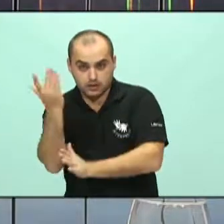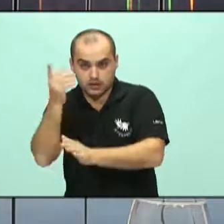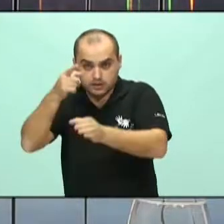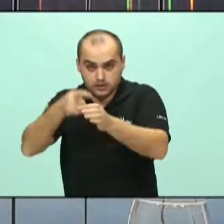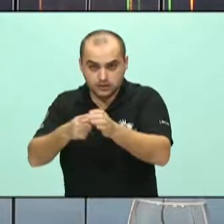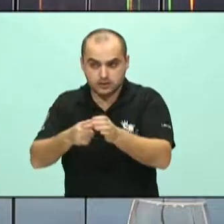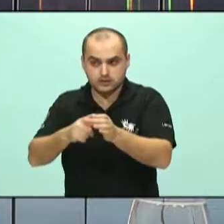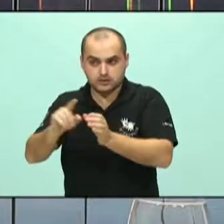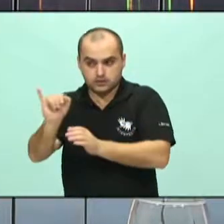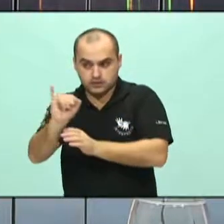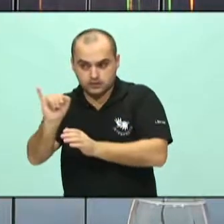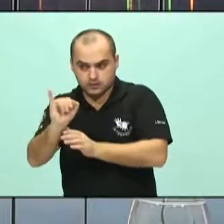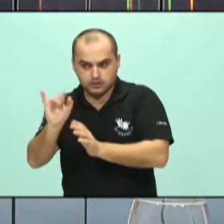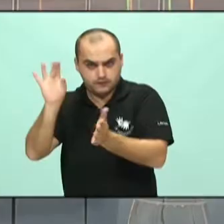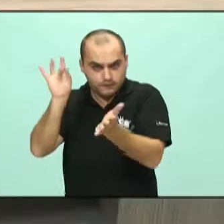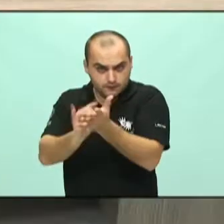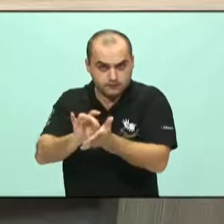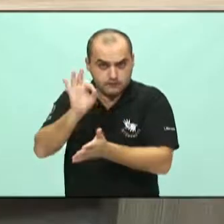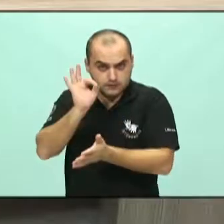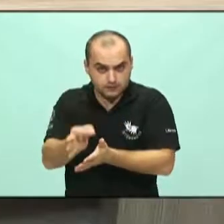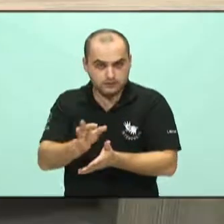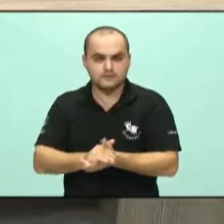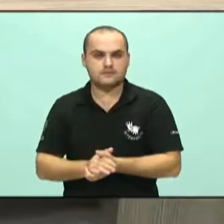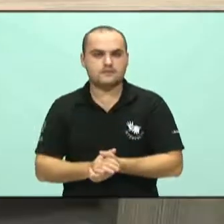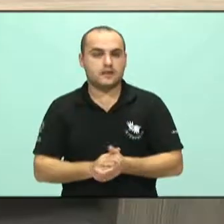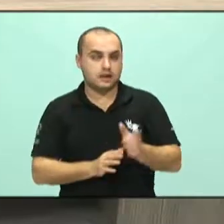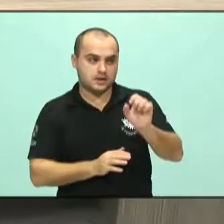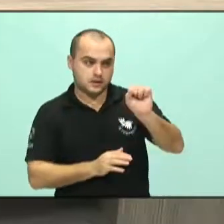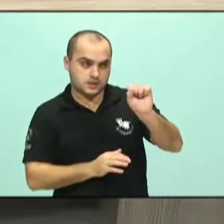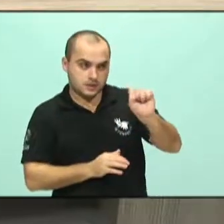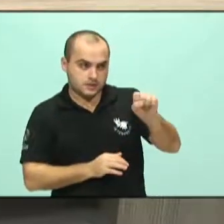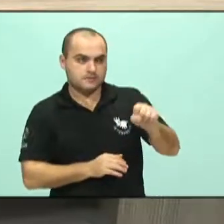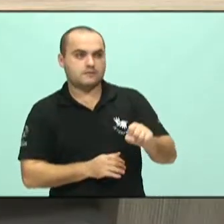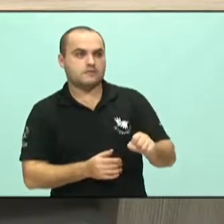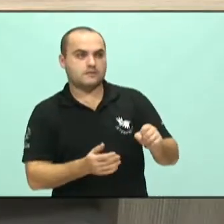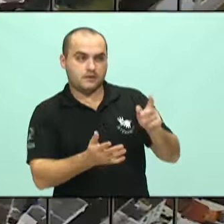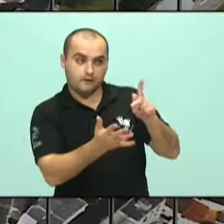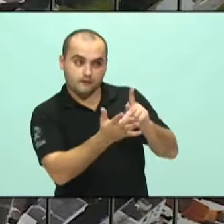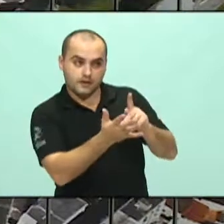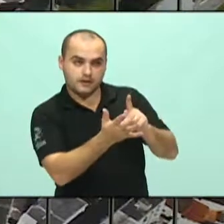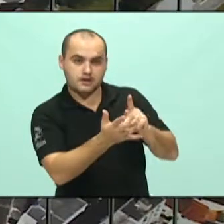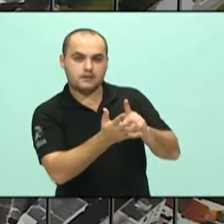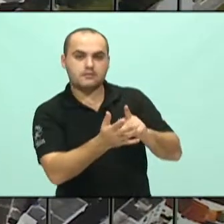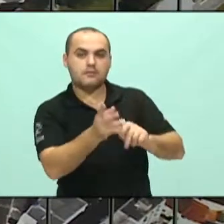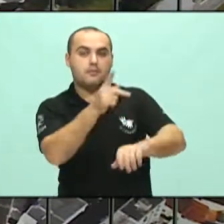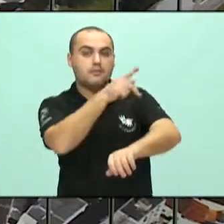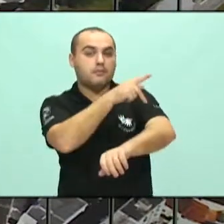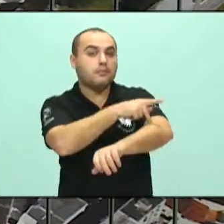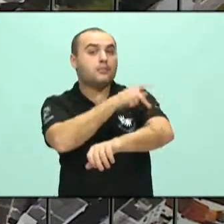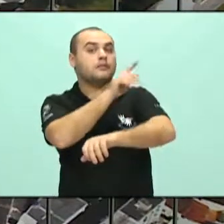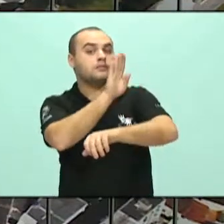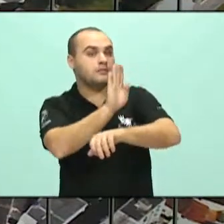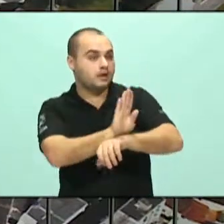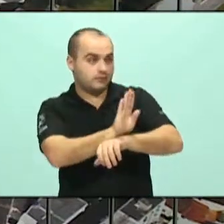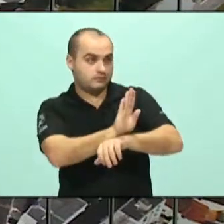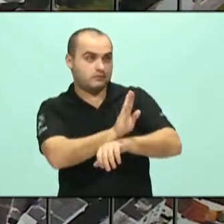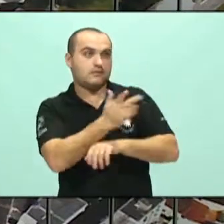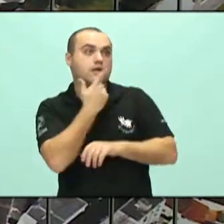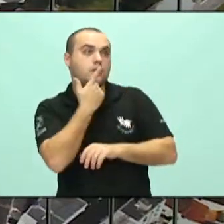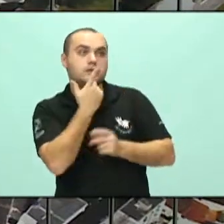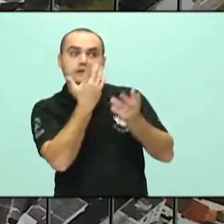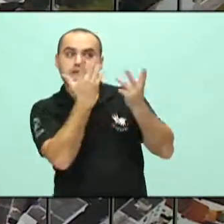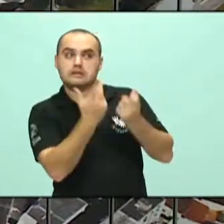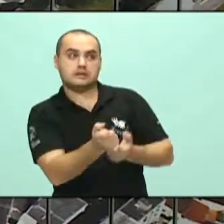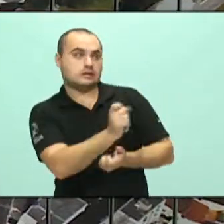troca houvesse definitivamente, é isso? Sim, na verdade a negativa foi da Câmara de Porto Belo.